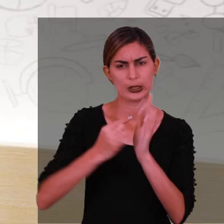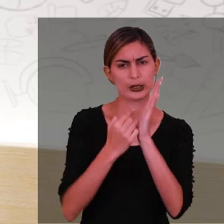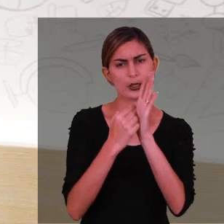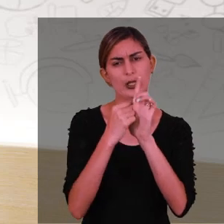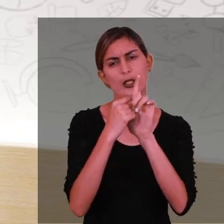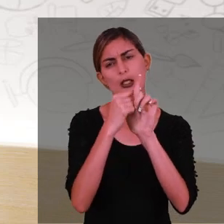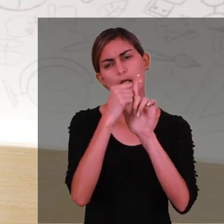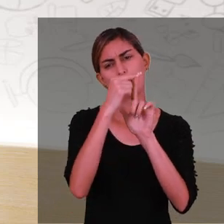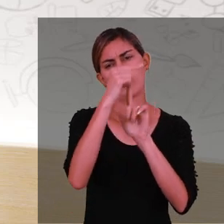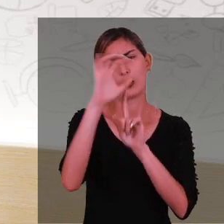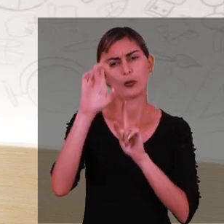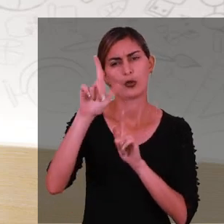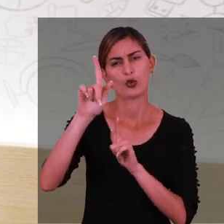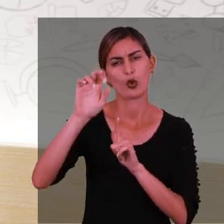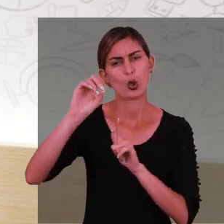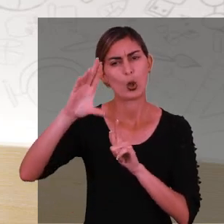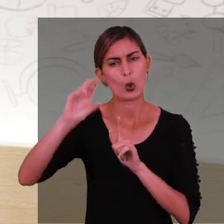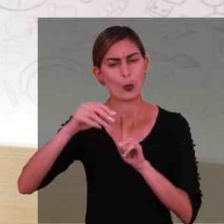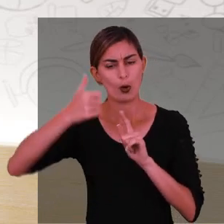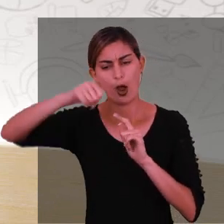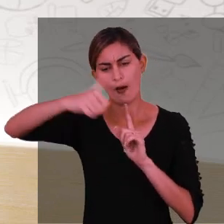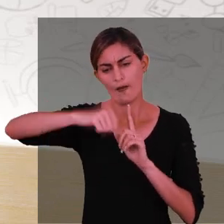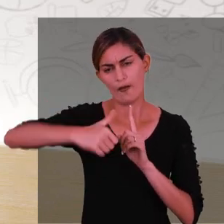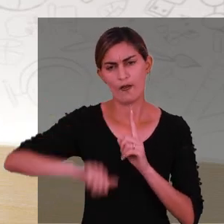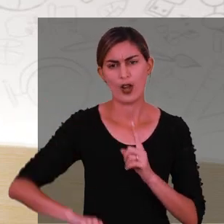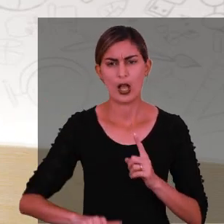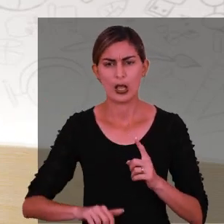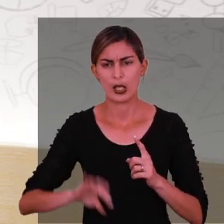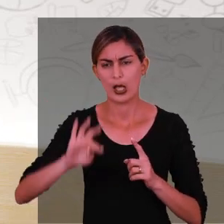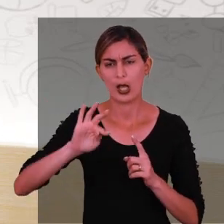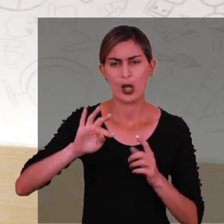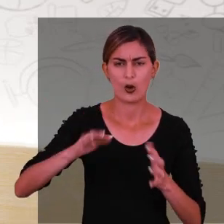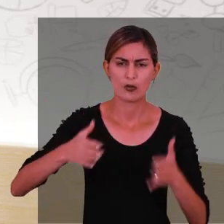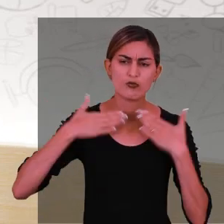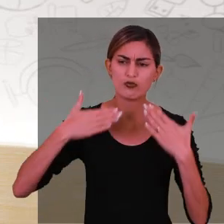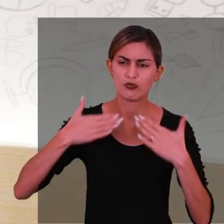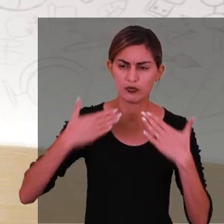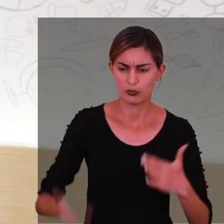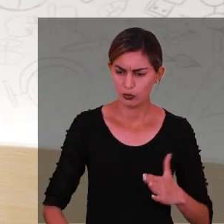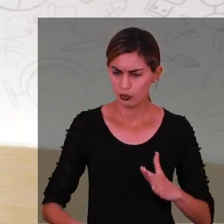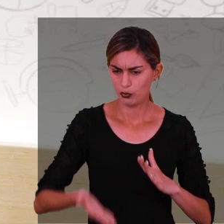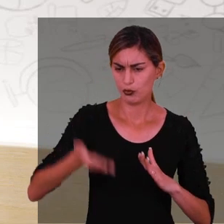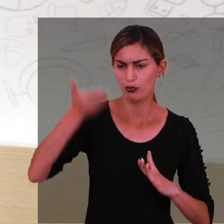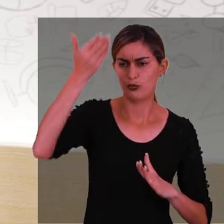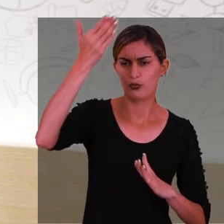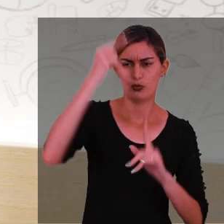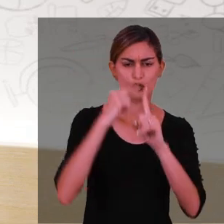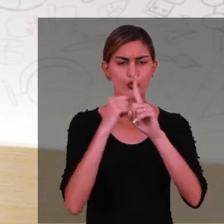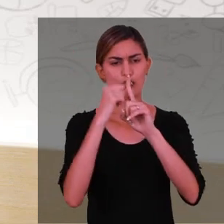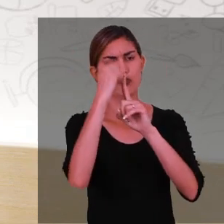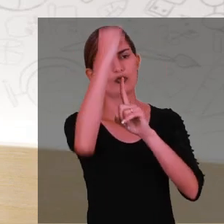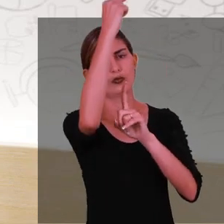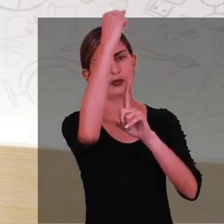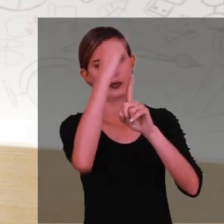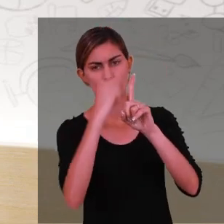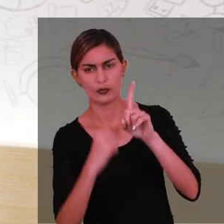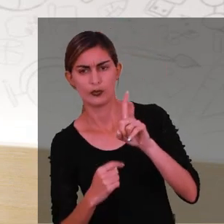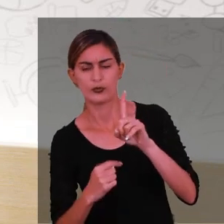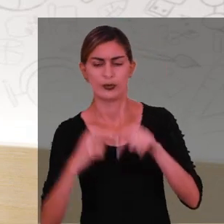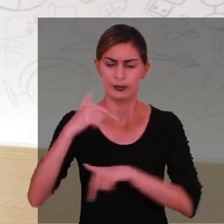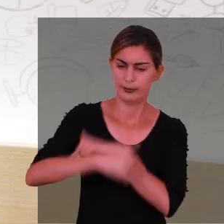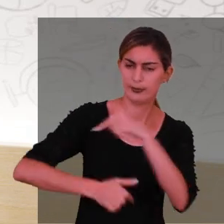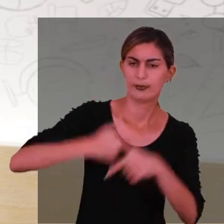de Globo e tem por objetivo avaliar a sobrecarga térmica a qual o trabalhador está exposto em seu